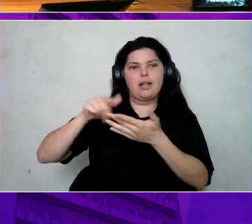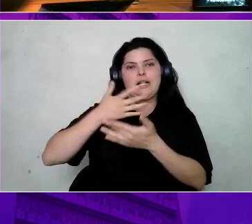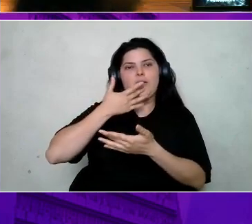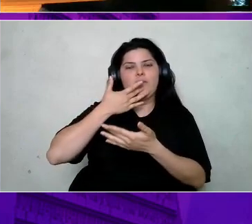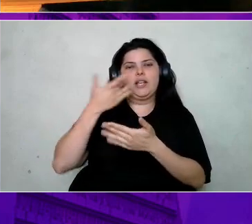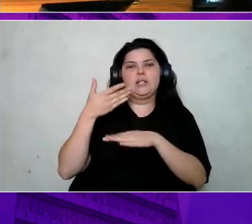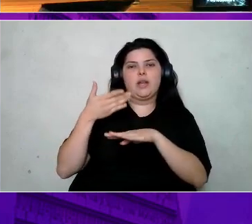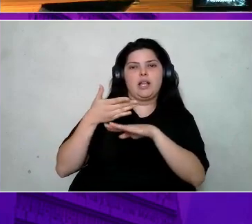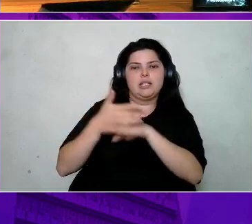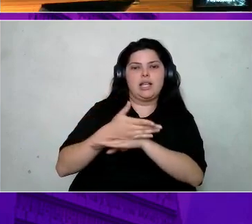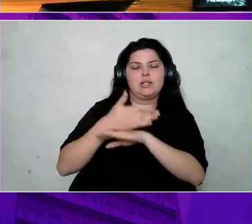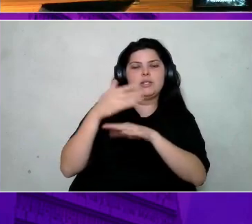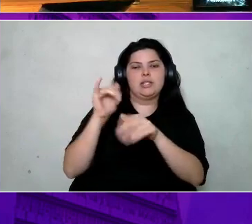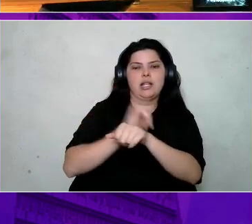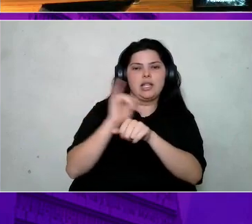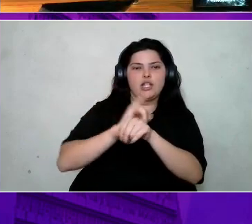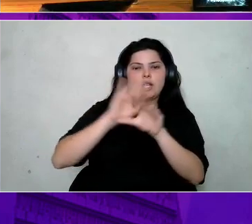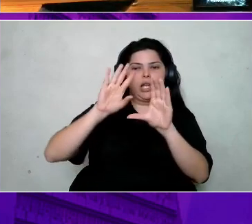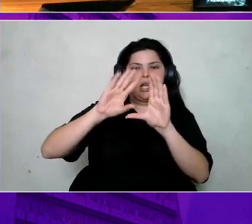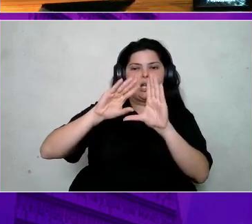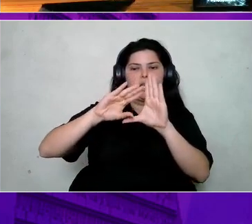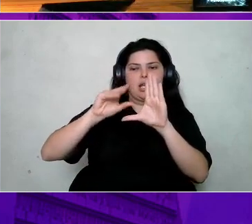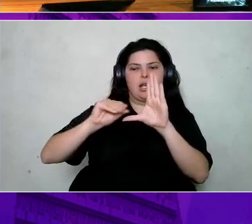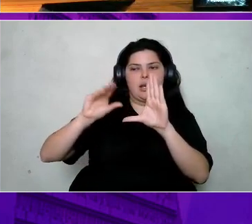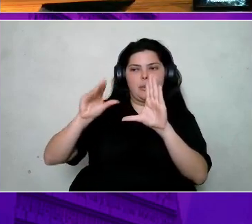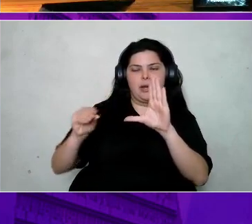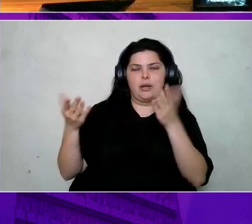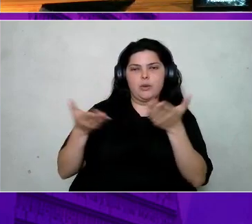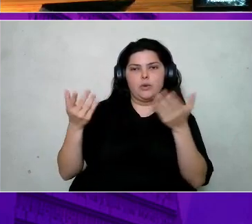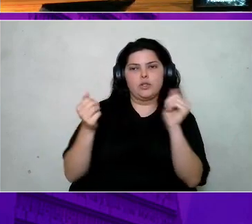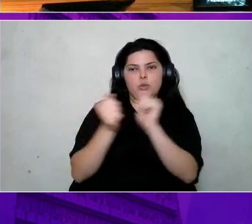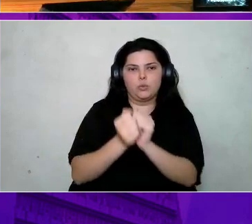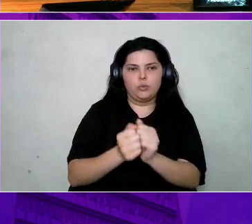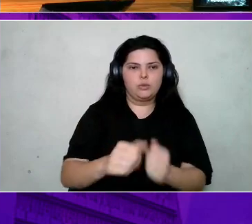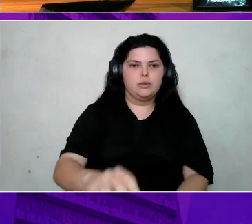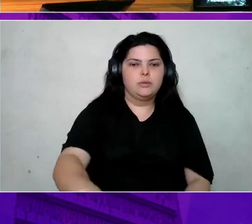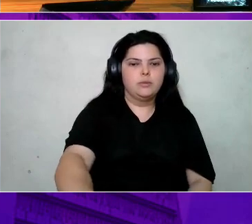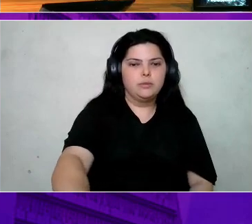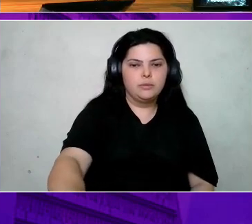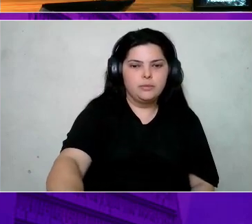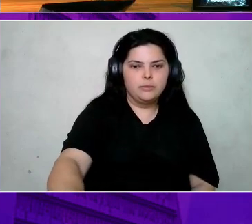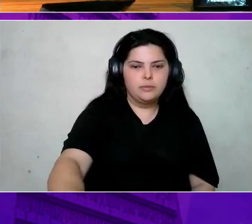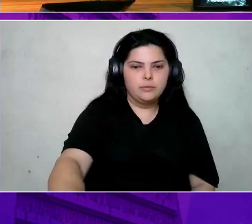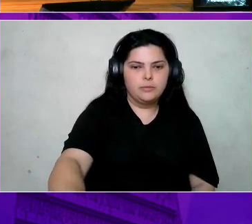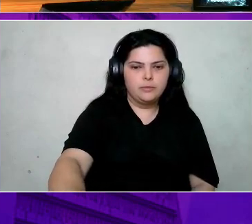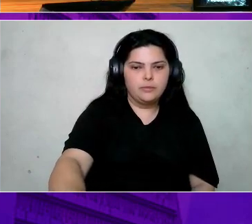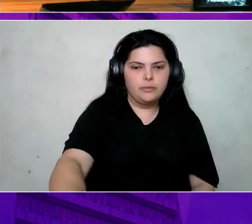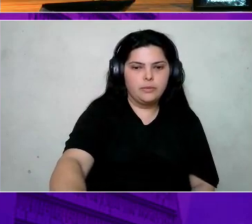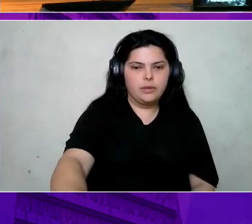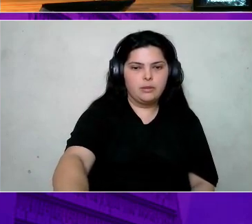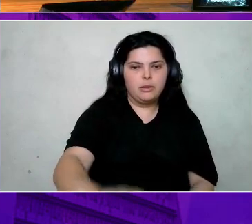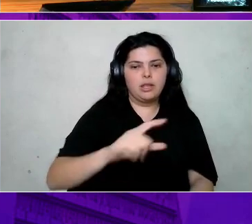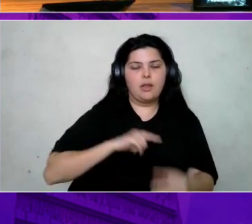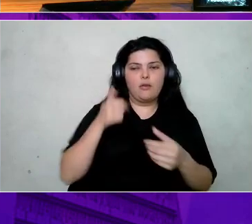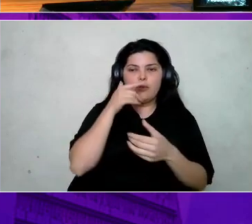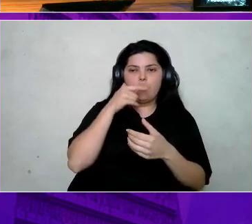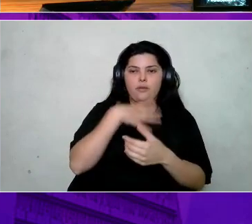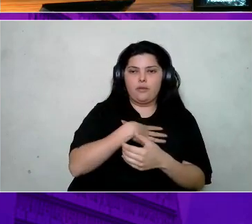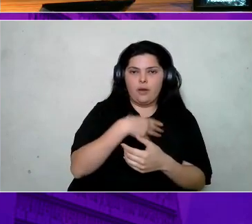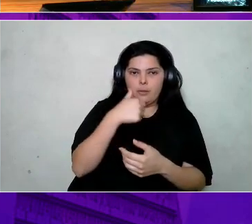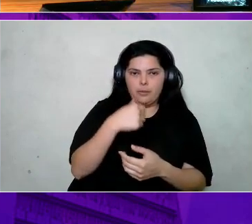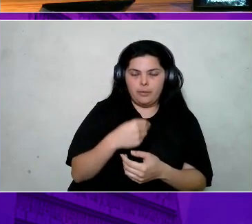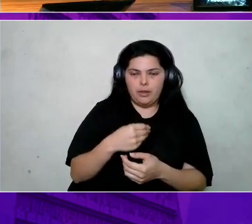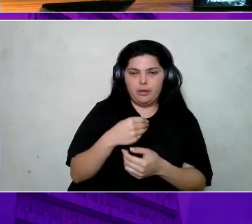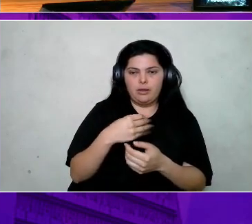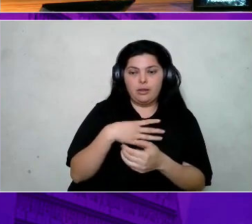Kanban. A gente está aqui na trilha de Kanban hoje com vocês. Também nas horas vagas, né, eu tenho minha família, Aline, o Ian, sou velejador, gosto de andar de bicicleta, gosto